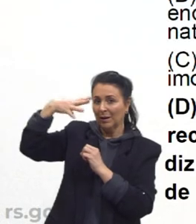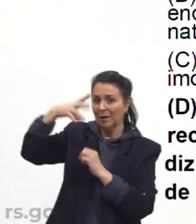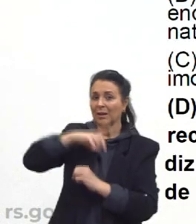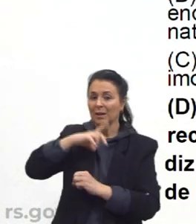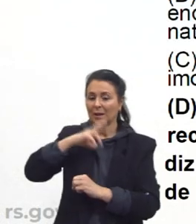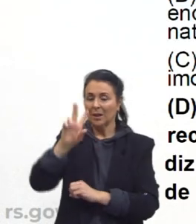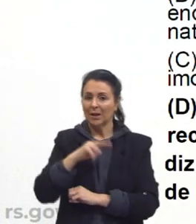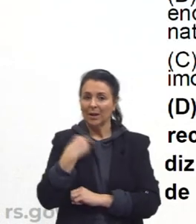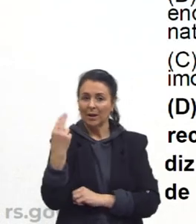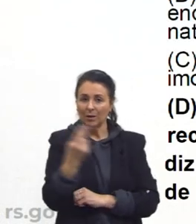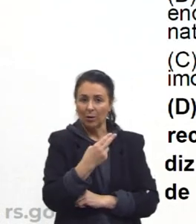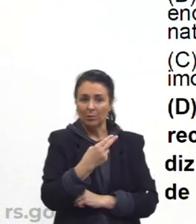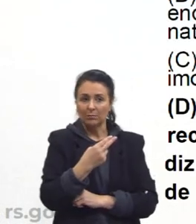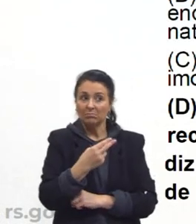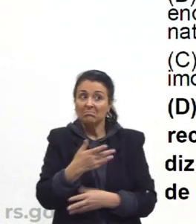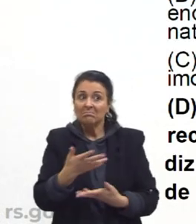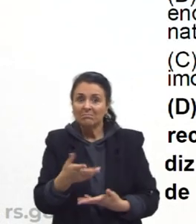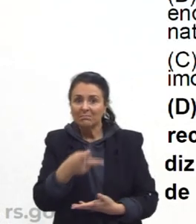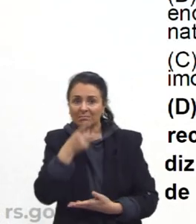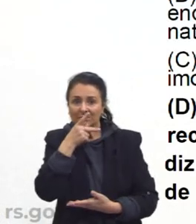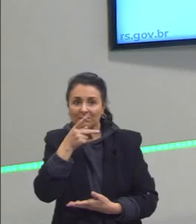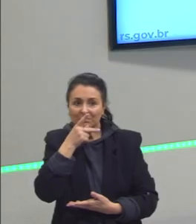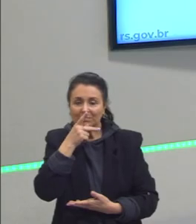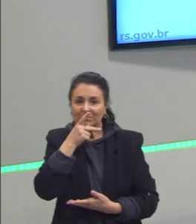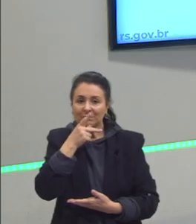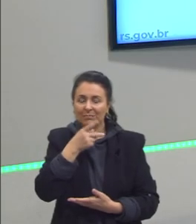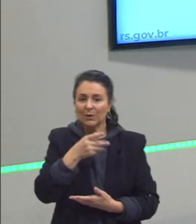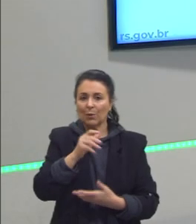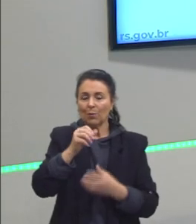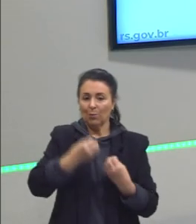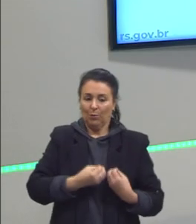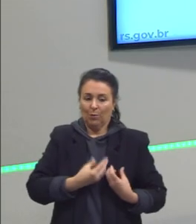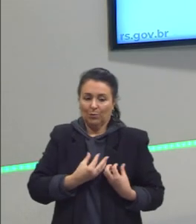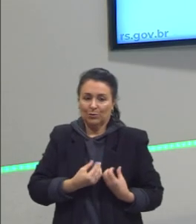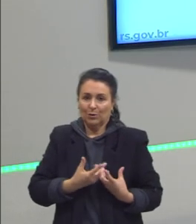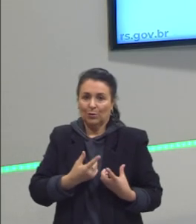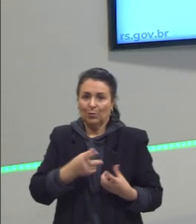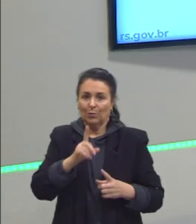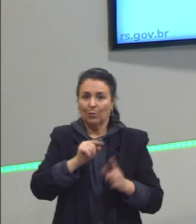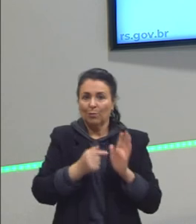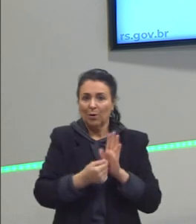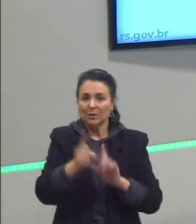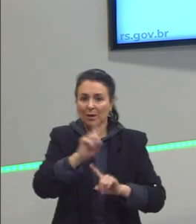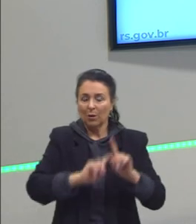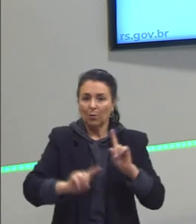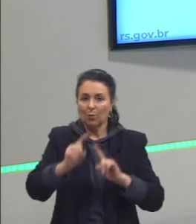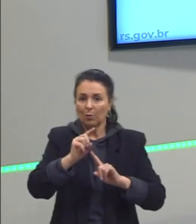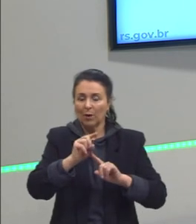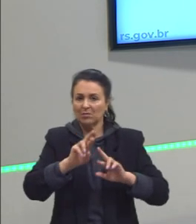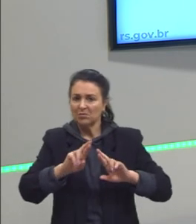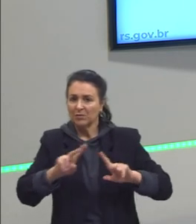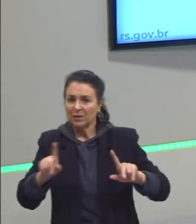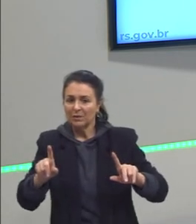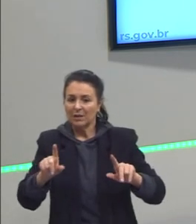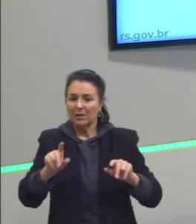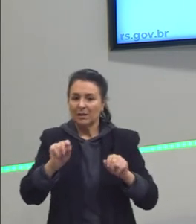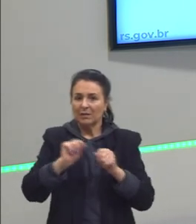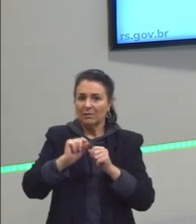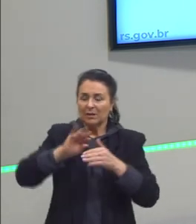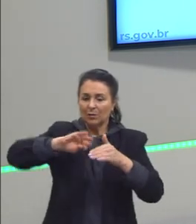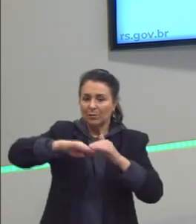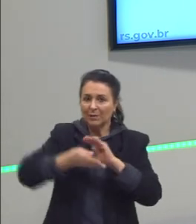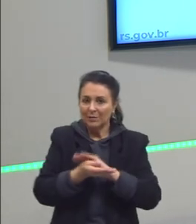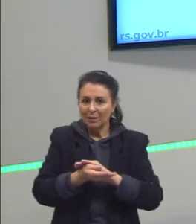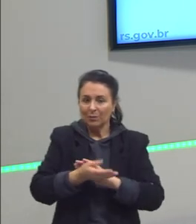tão mesmo sendo Platônico Agostinho traz algumas diferenças na eles fazem a datação da Teoria